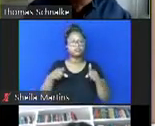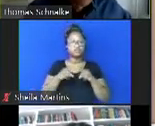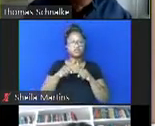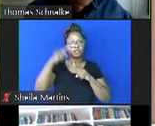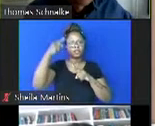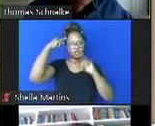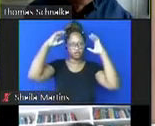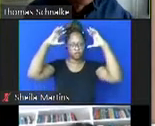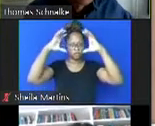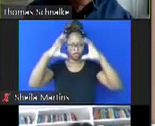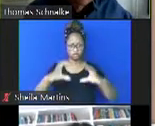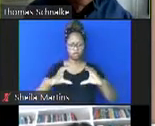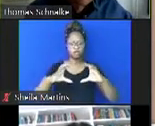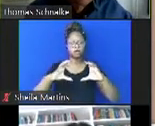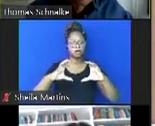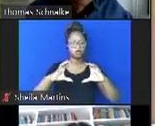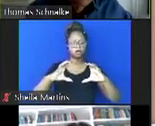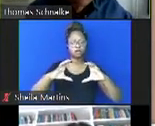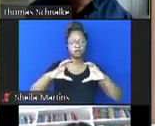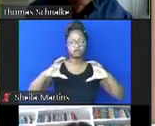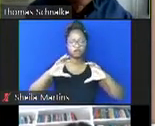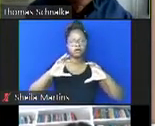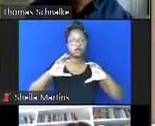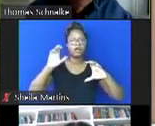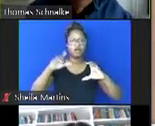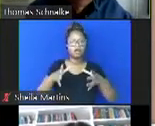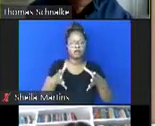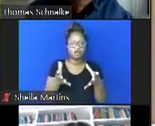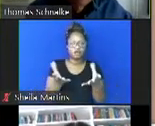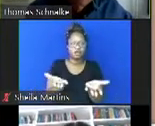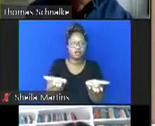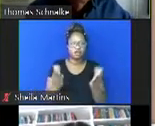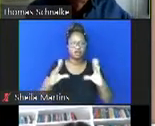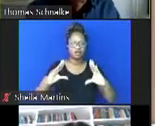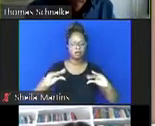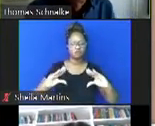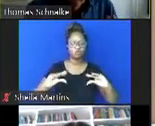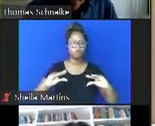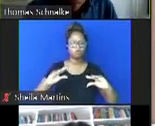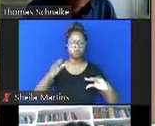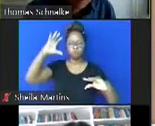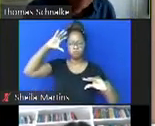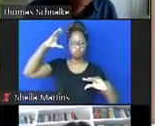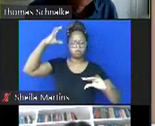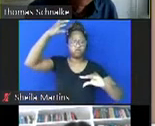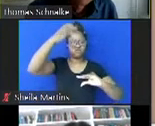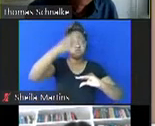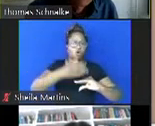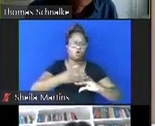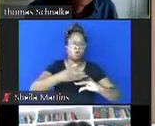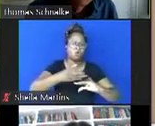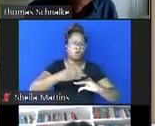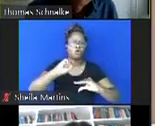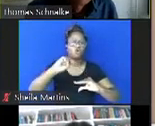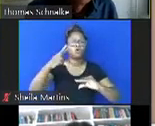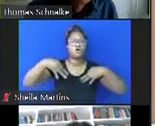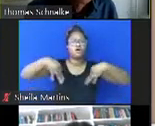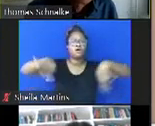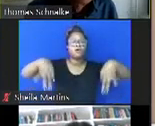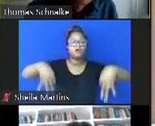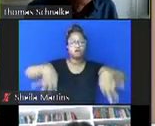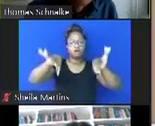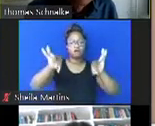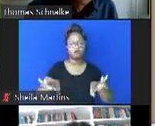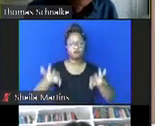cabeça é colocada em uma almofada, em um travesseiro ou em um pedaço de pano, e isso nos dá,